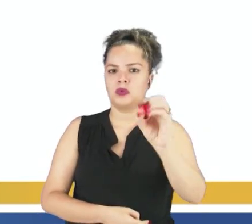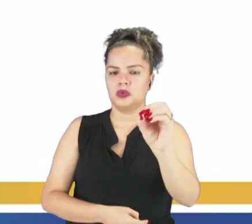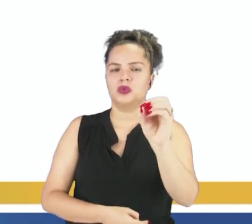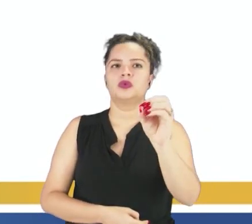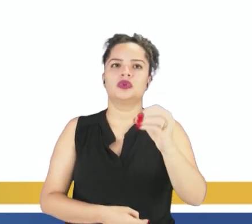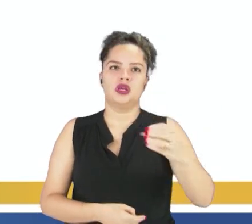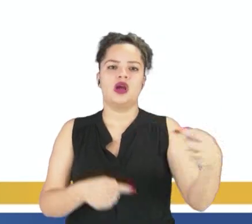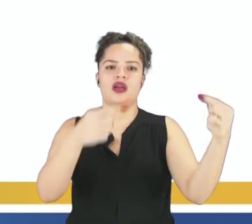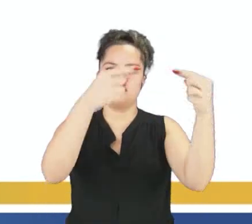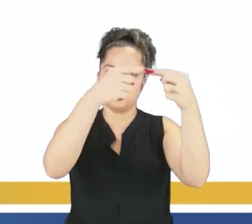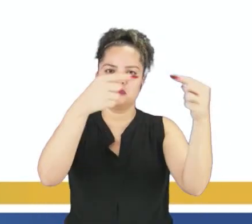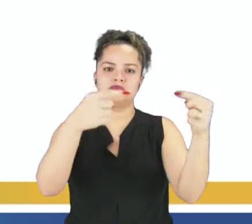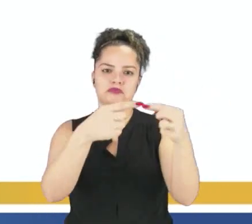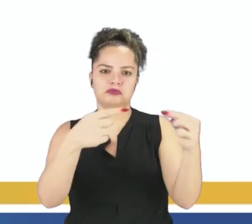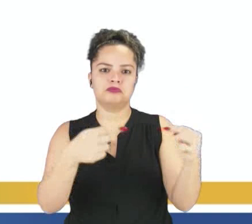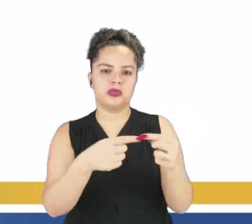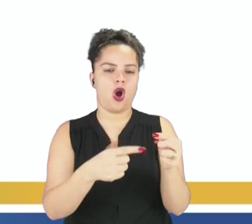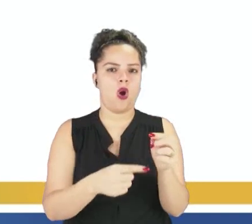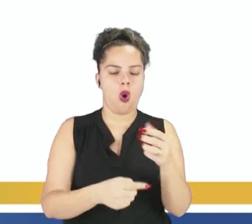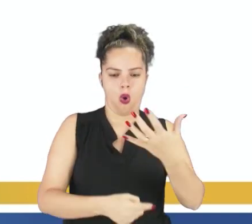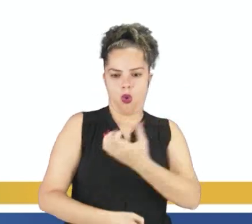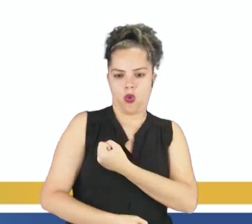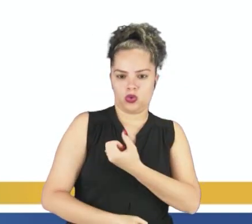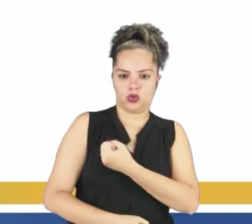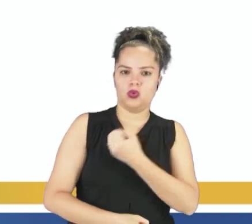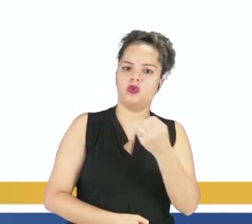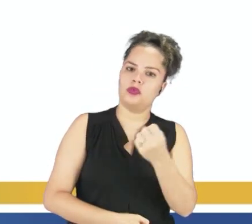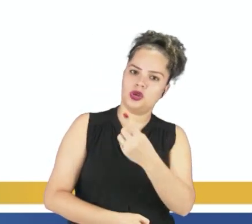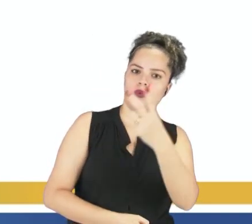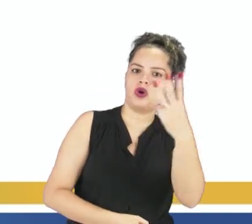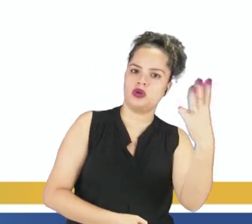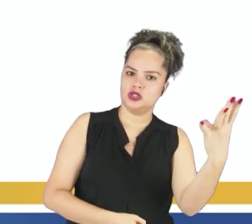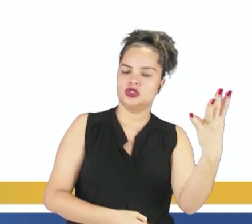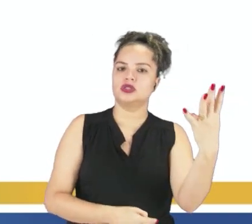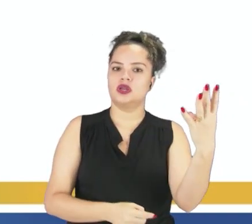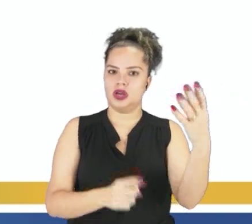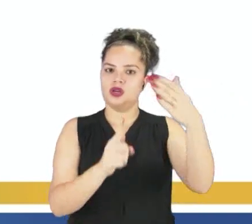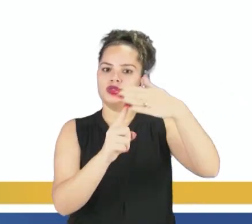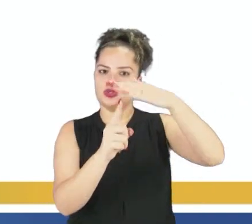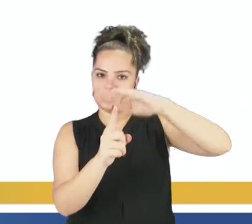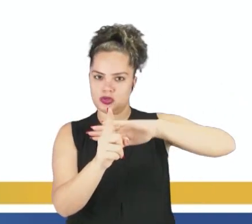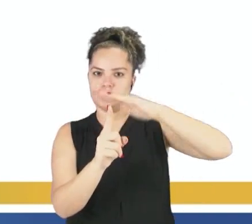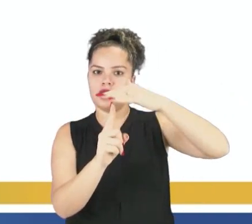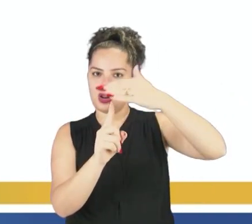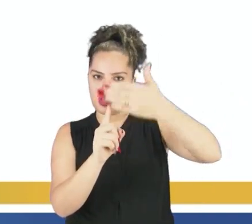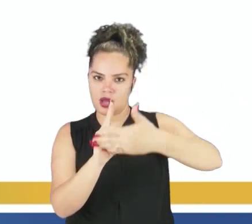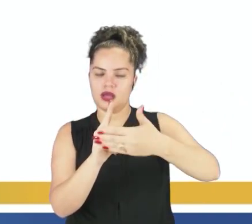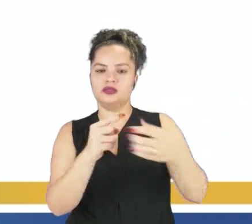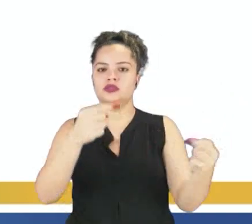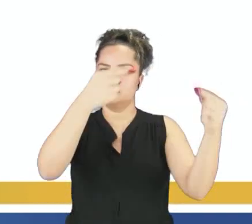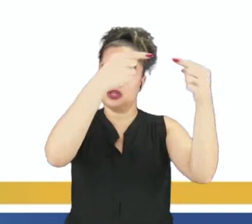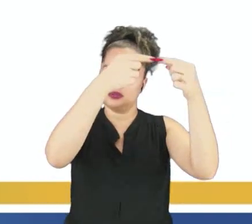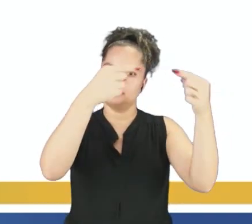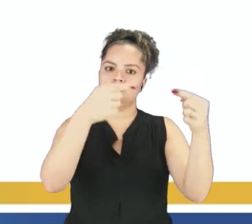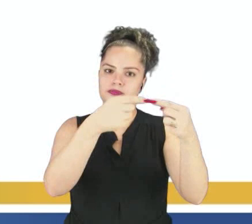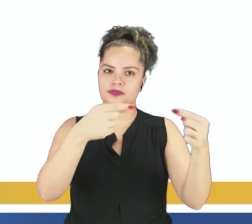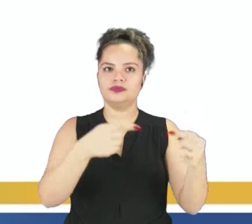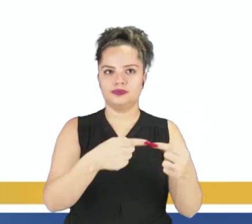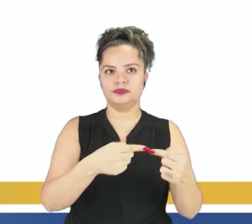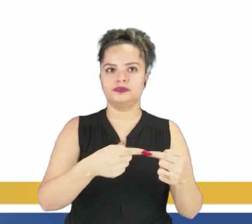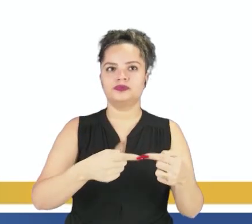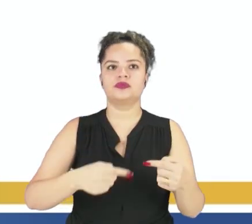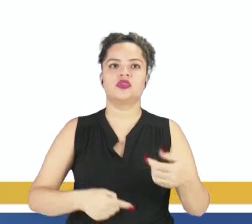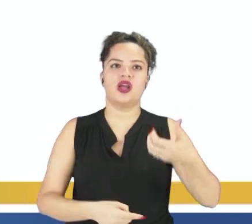triacontágono. 40 lados, tetracontágono. 50, pentacontágono. Então, 60